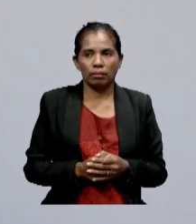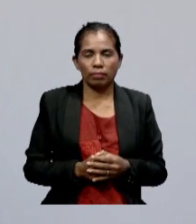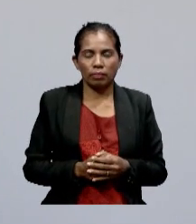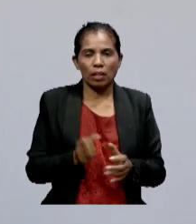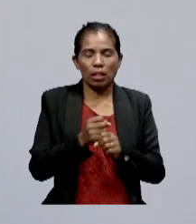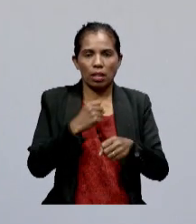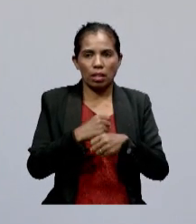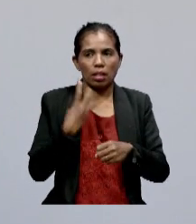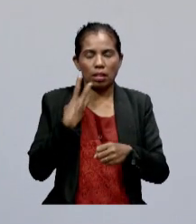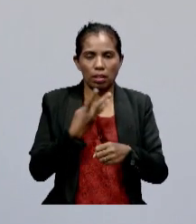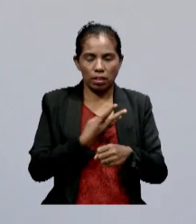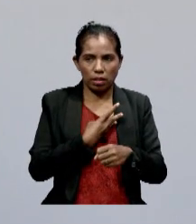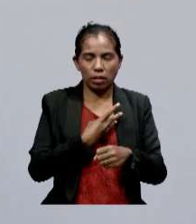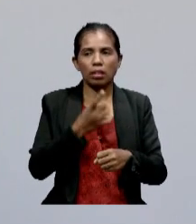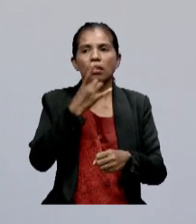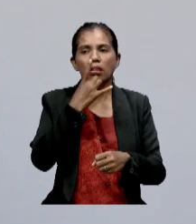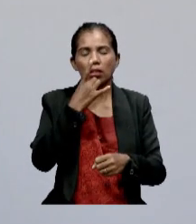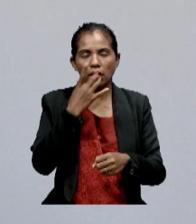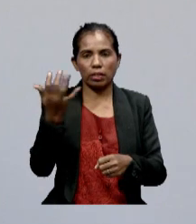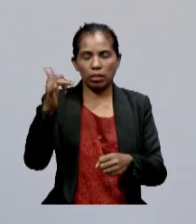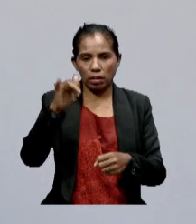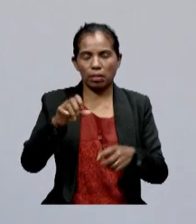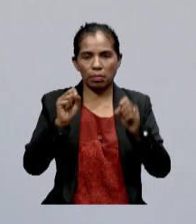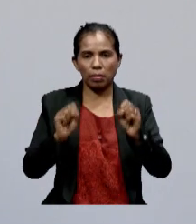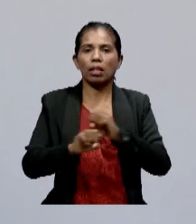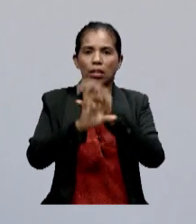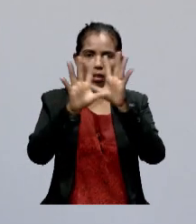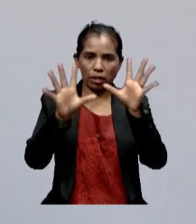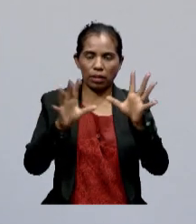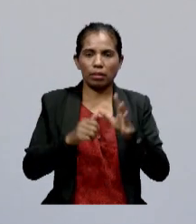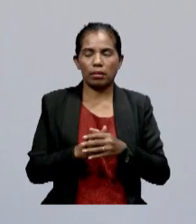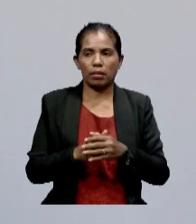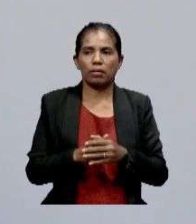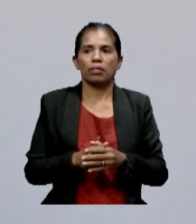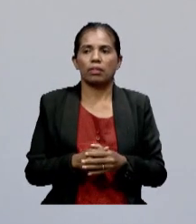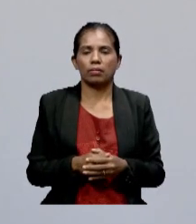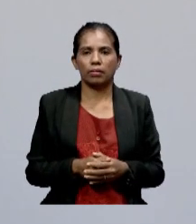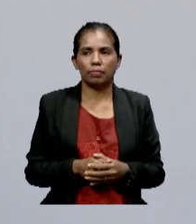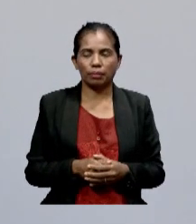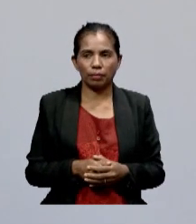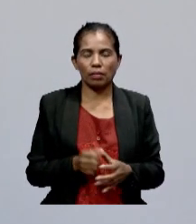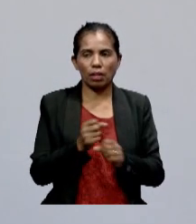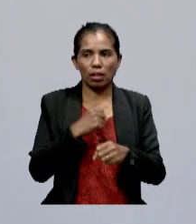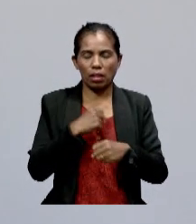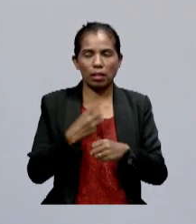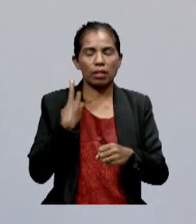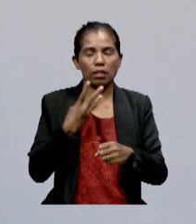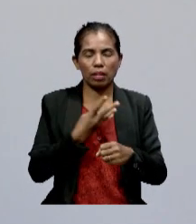halau itene platform electricity supply ne hau hanui itene mak haloba itene